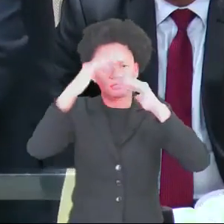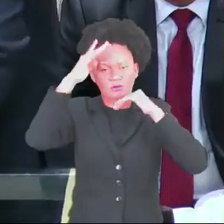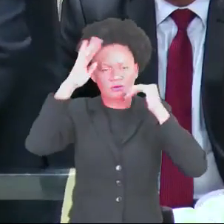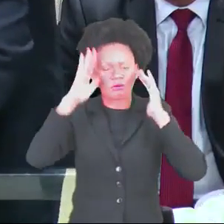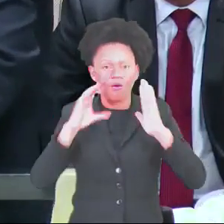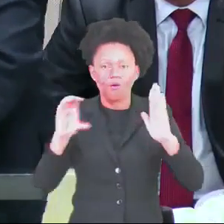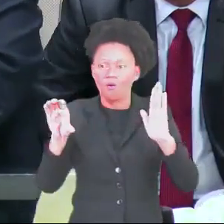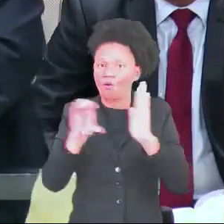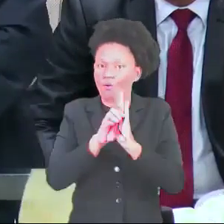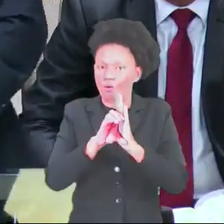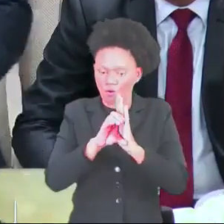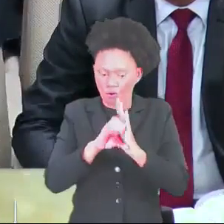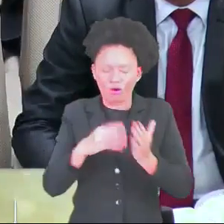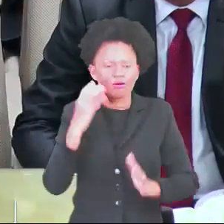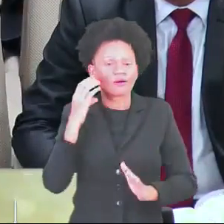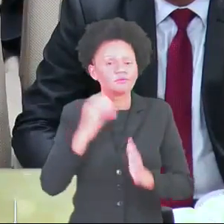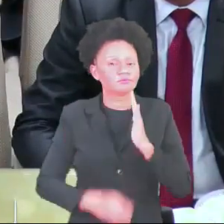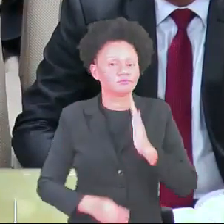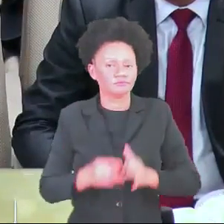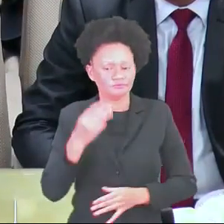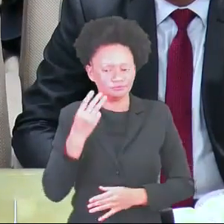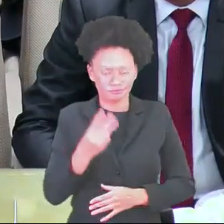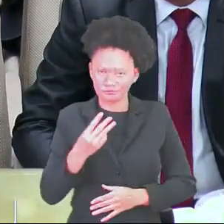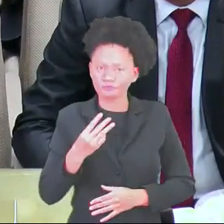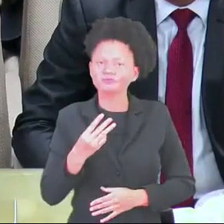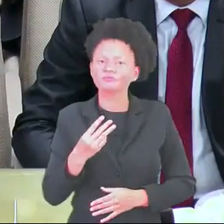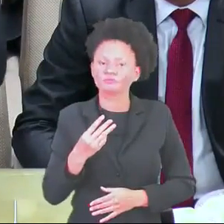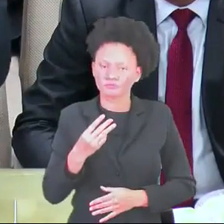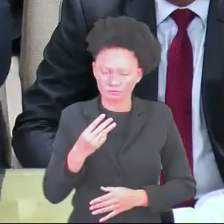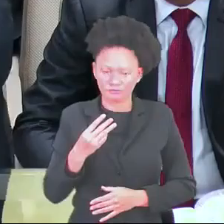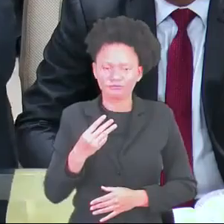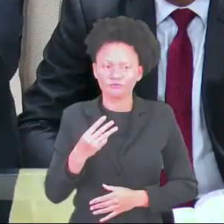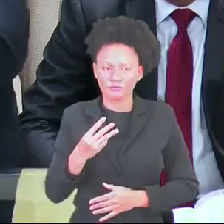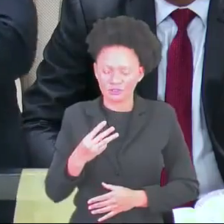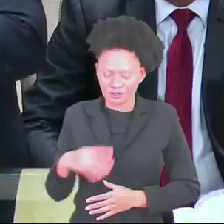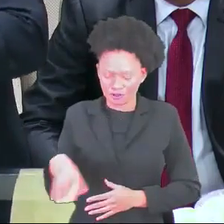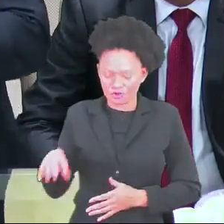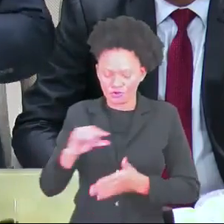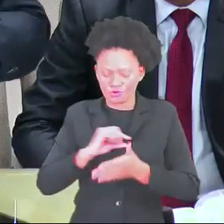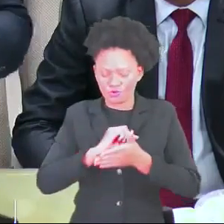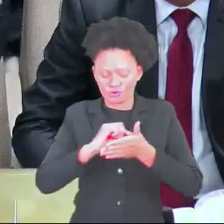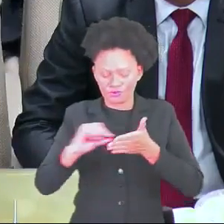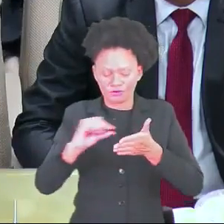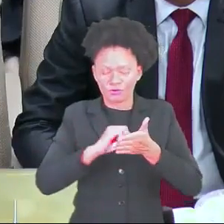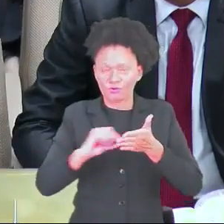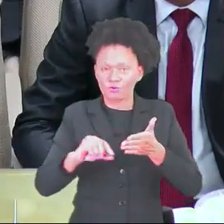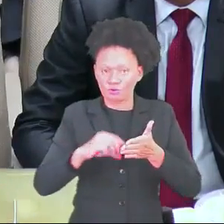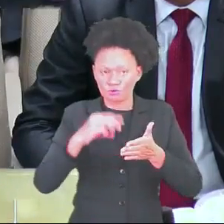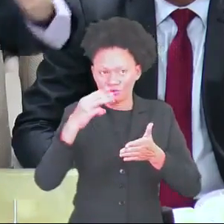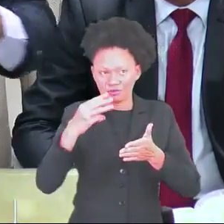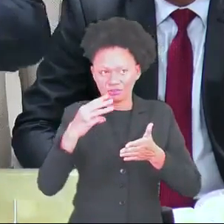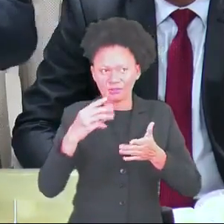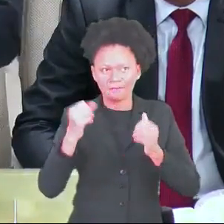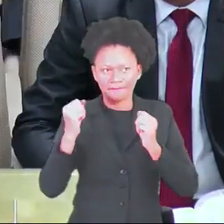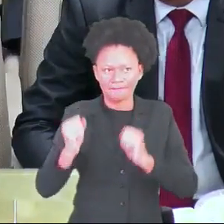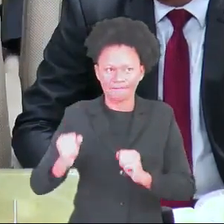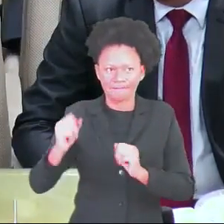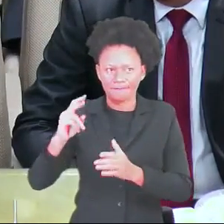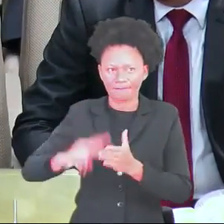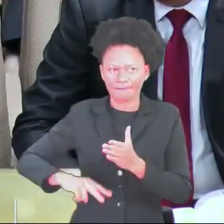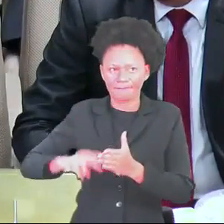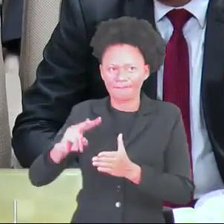Colossenses, no capítulo 3, os três primeiros versos. Será que alguém pode ler? É um